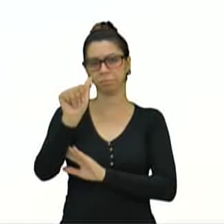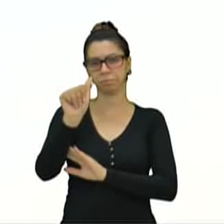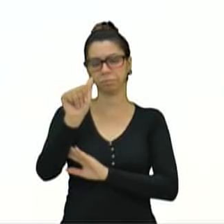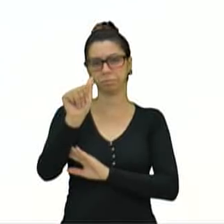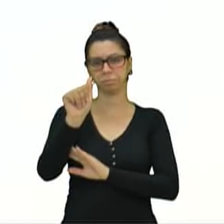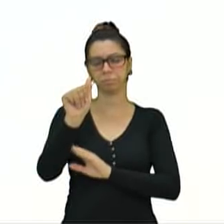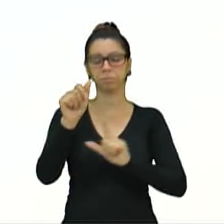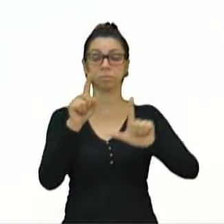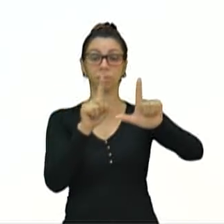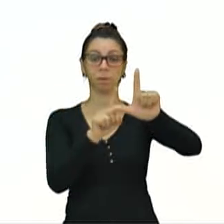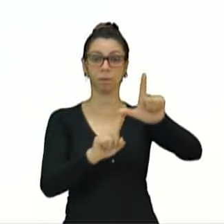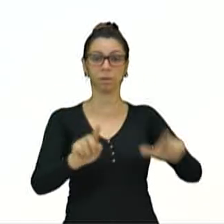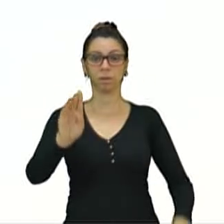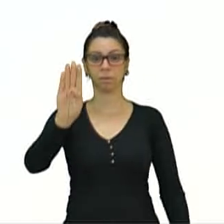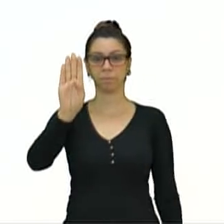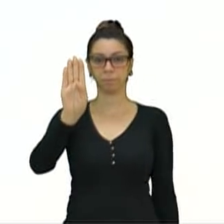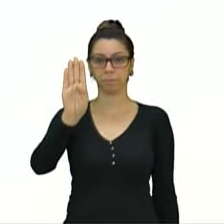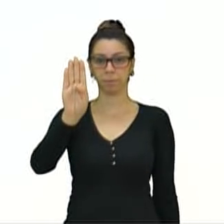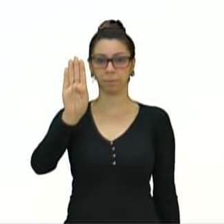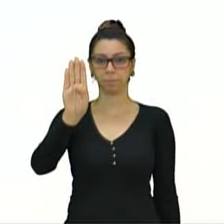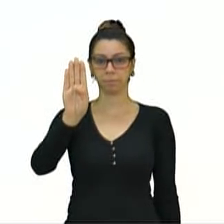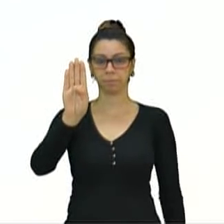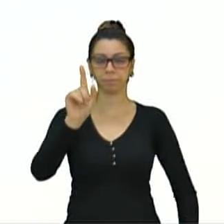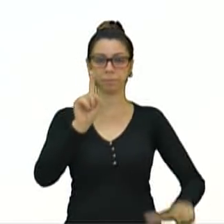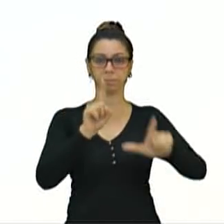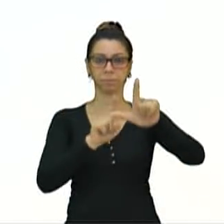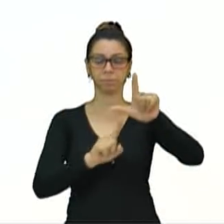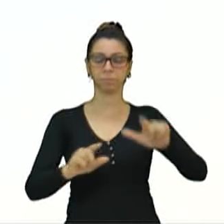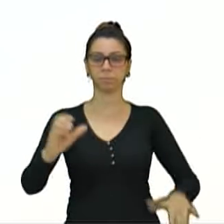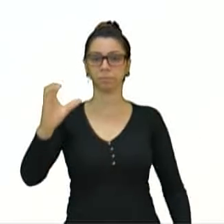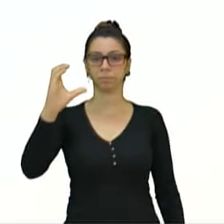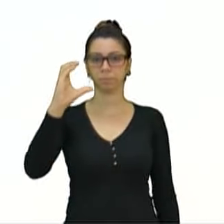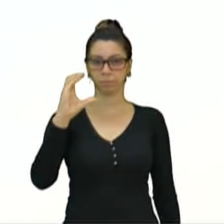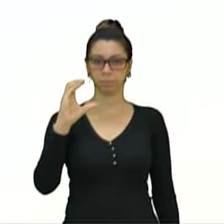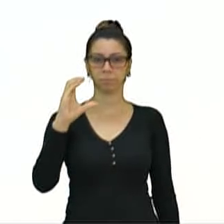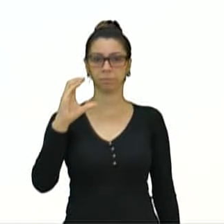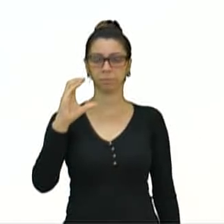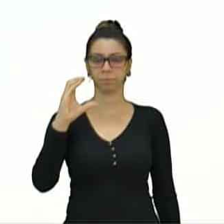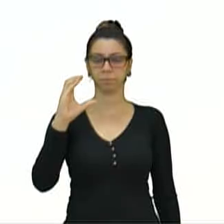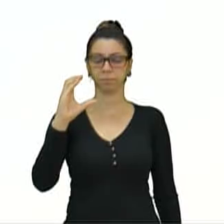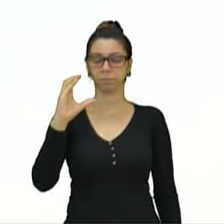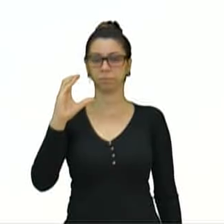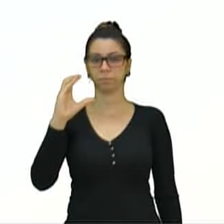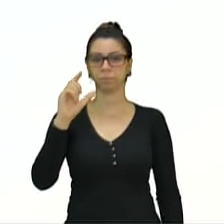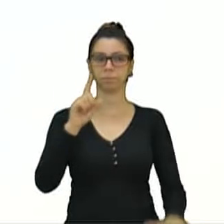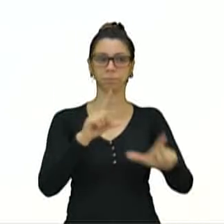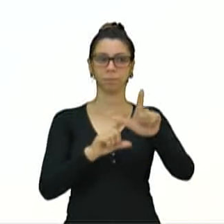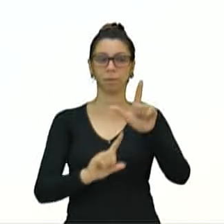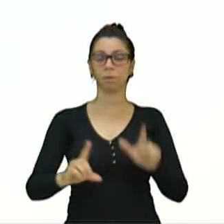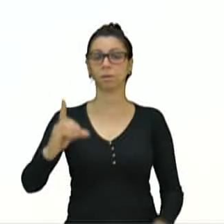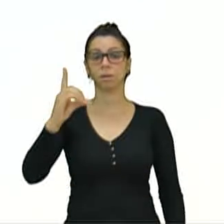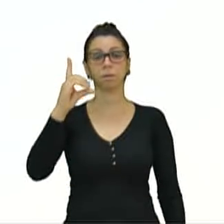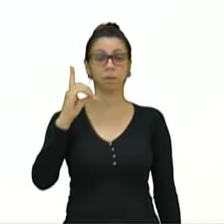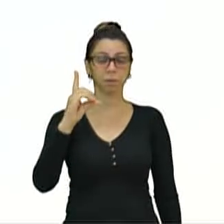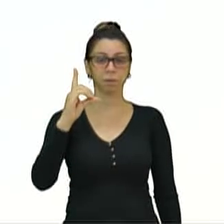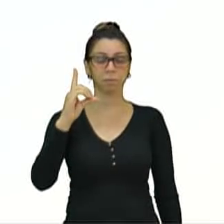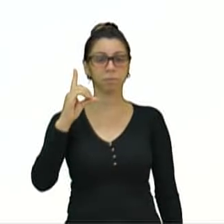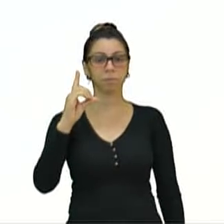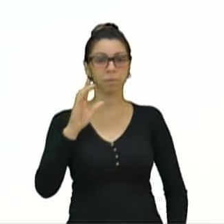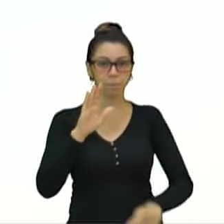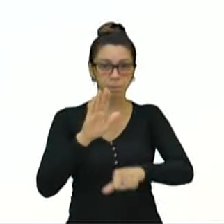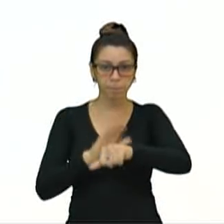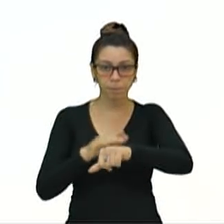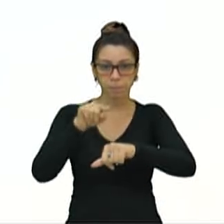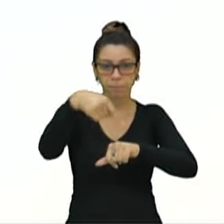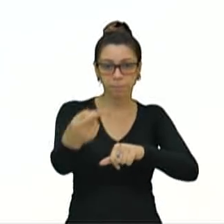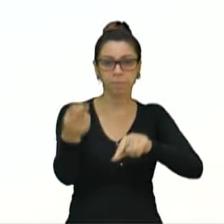B, papilas gustativas. C, membrana gustativa. E letra D, palato duro. Eu vou dar um tempinho e